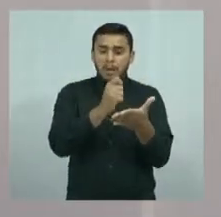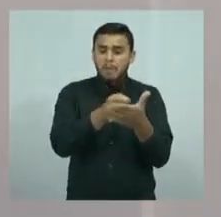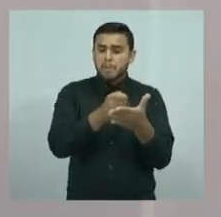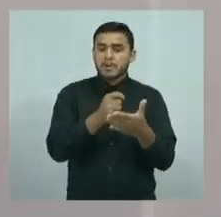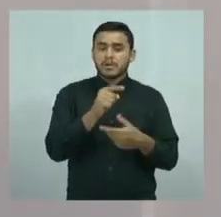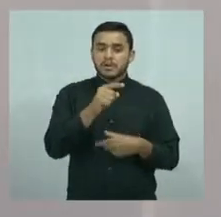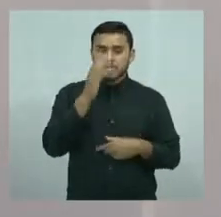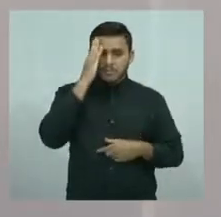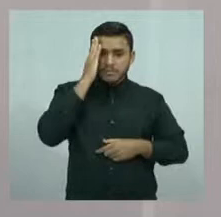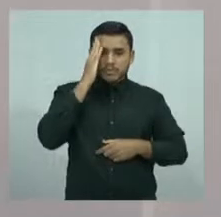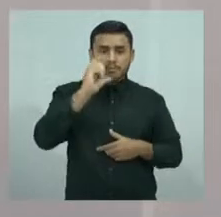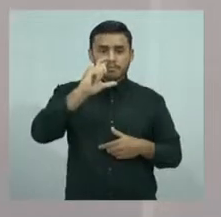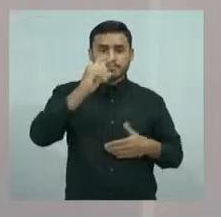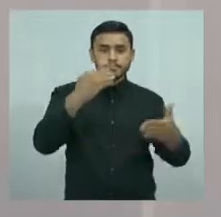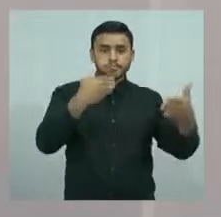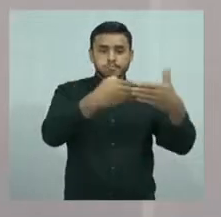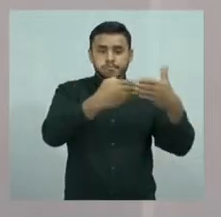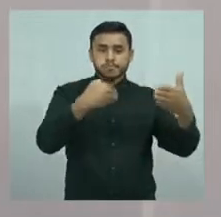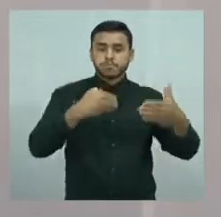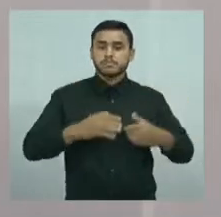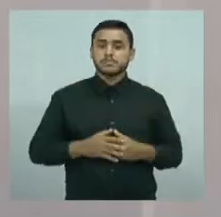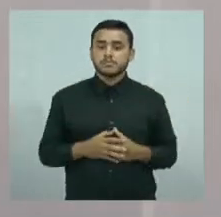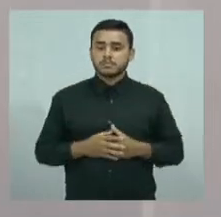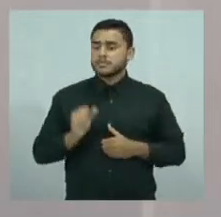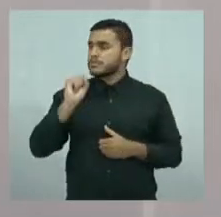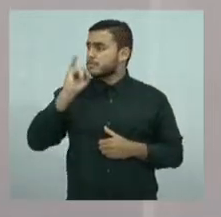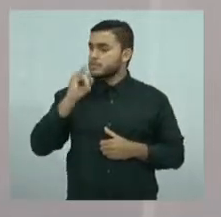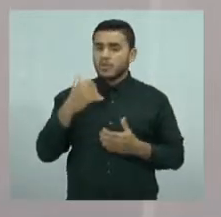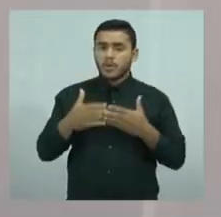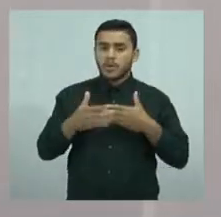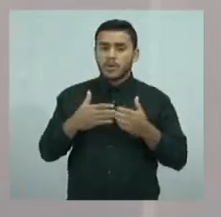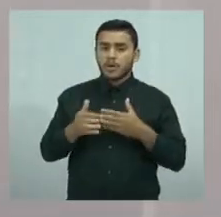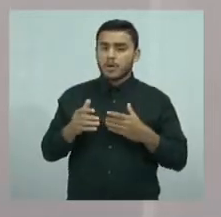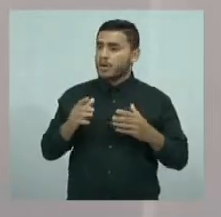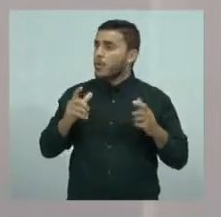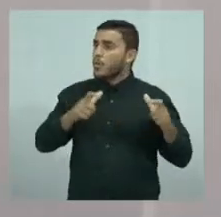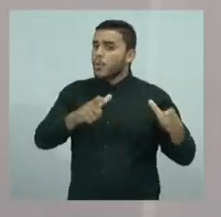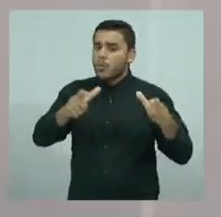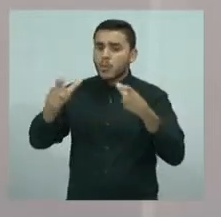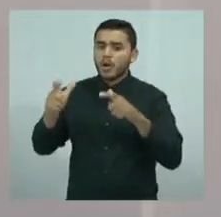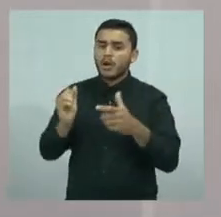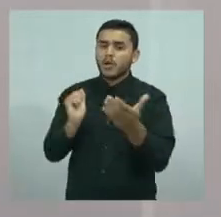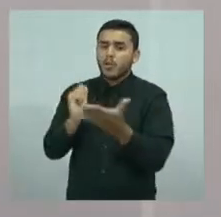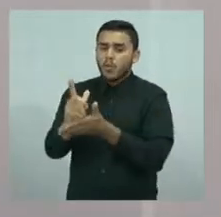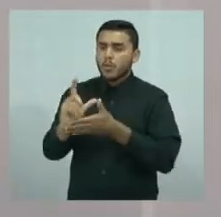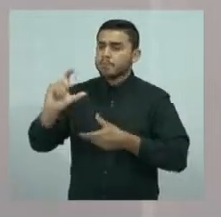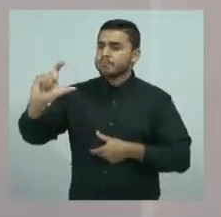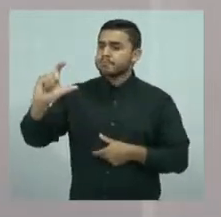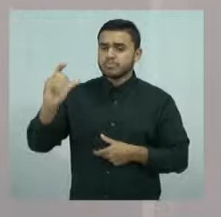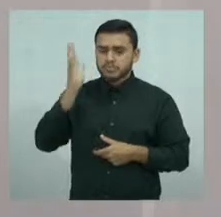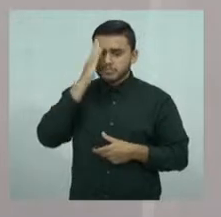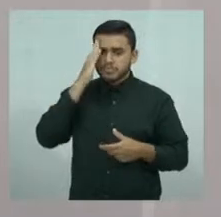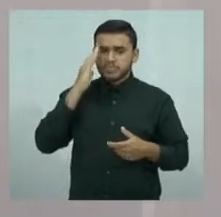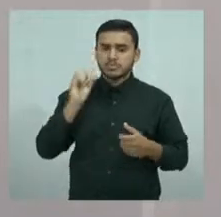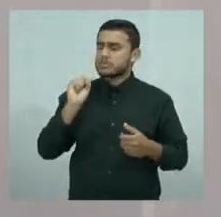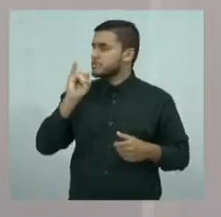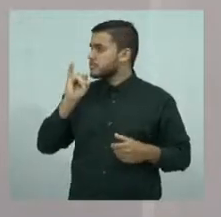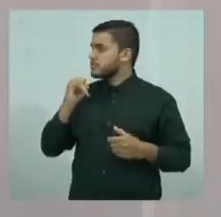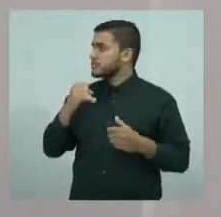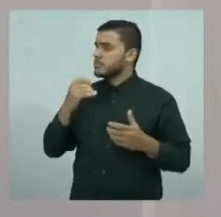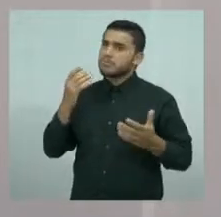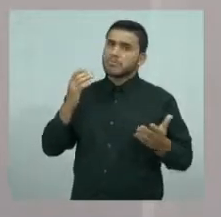tecnologia leia essa tarjeta, que eu compre em qualquer autoatendimento vendido pelo Sindiônibus, pela